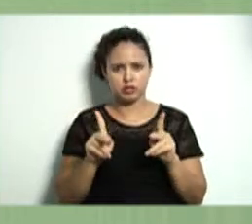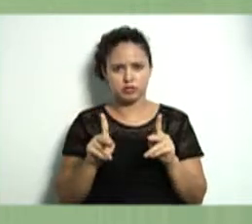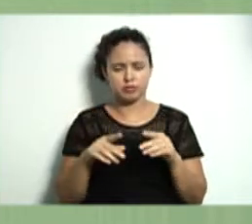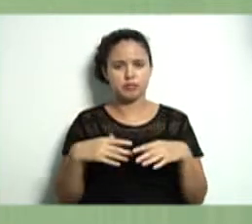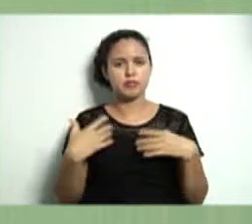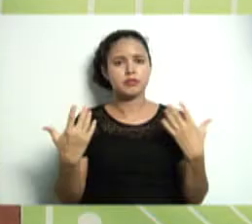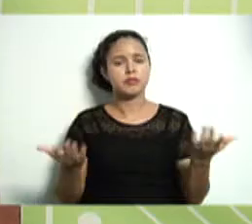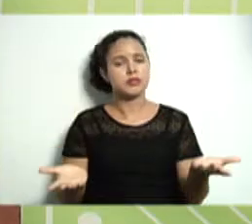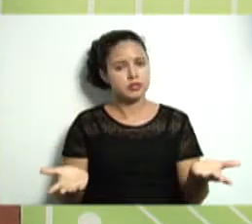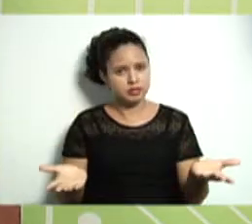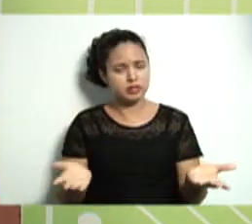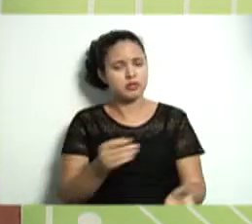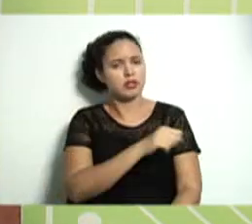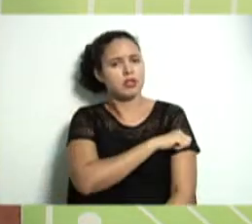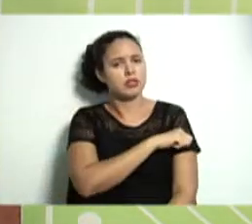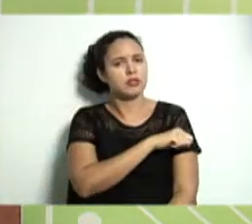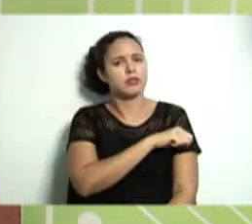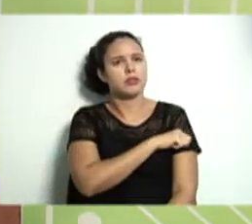Então, gente,